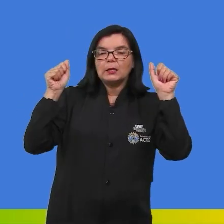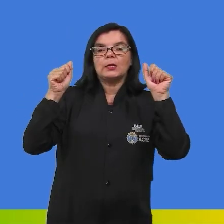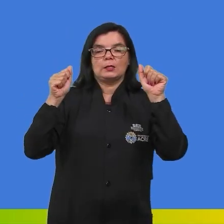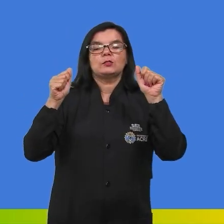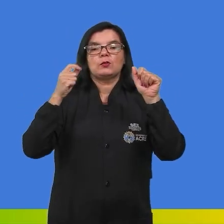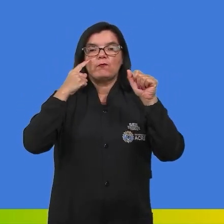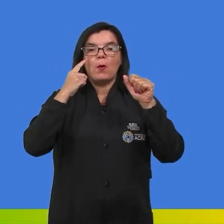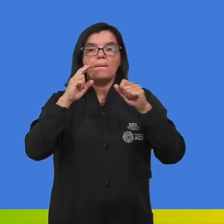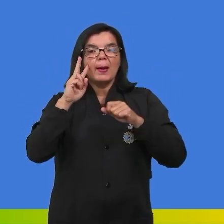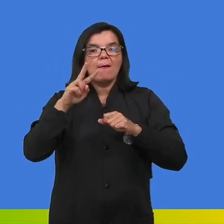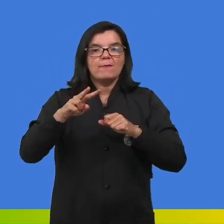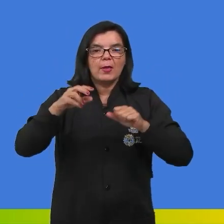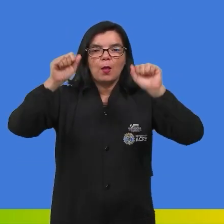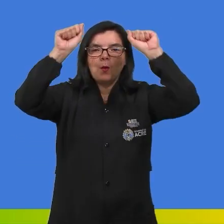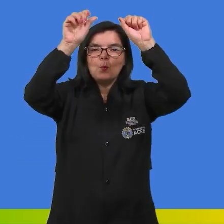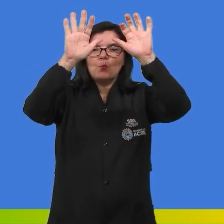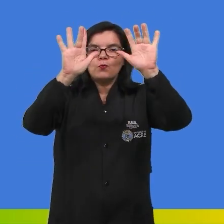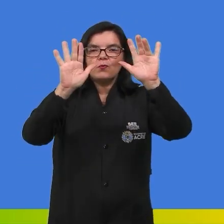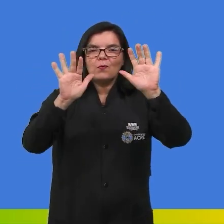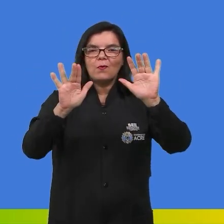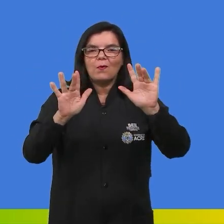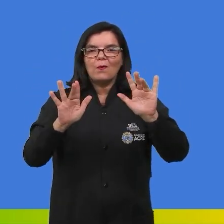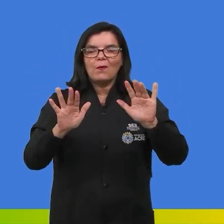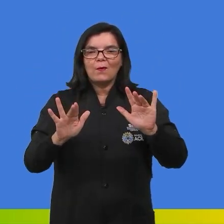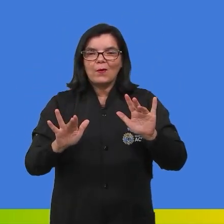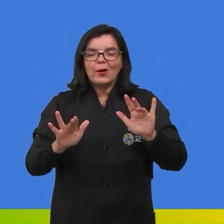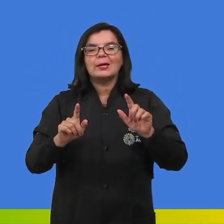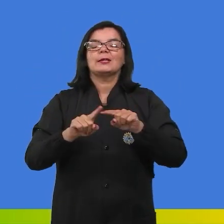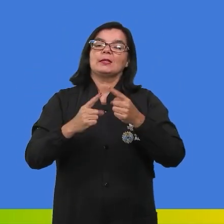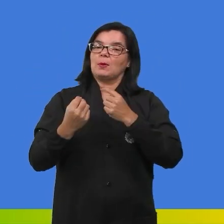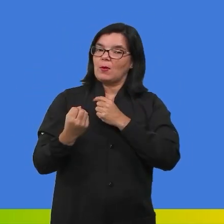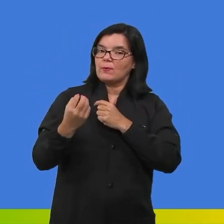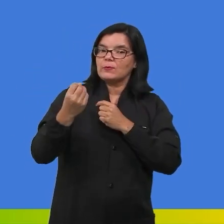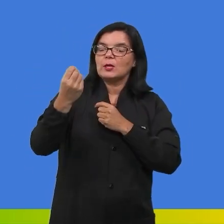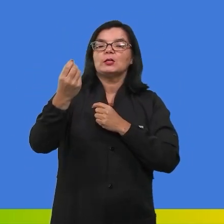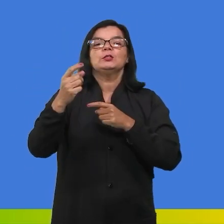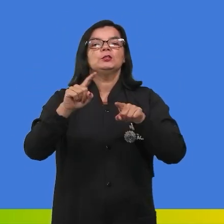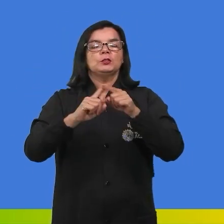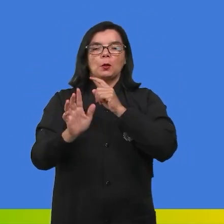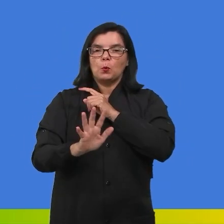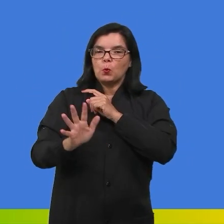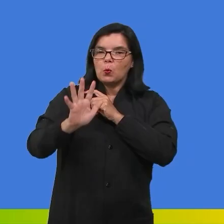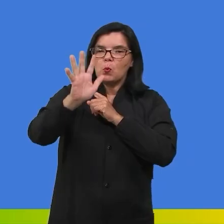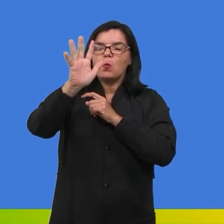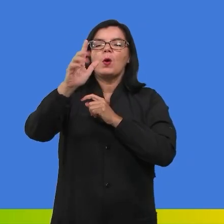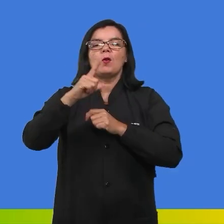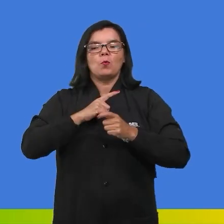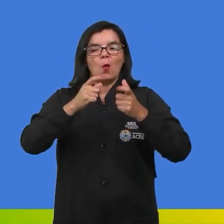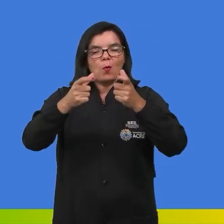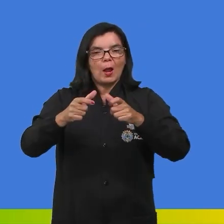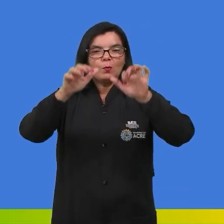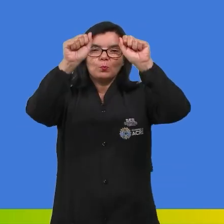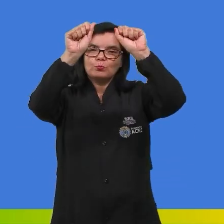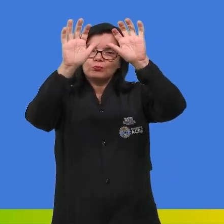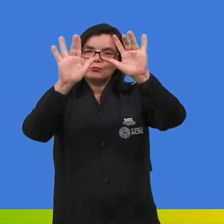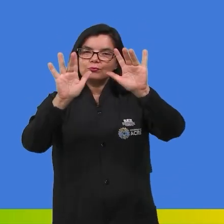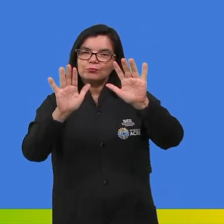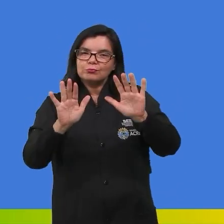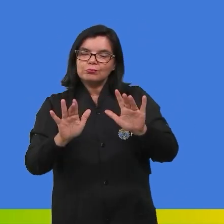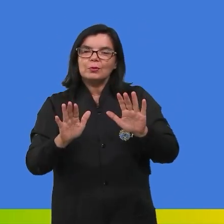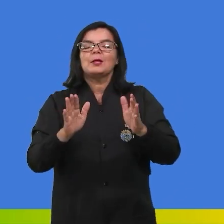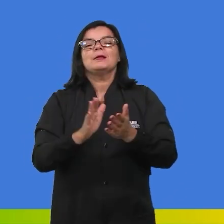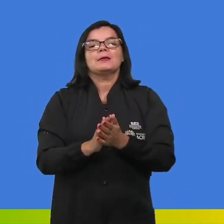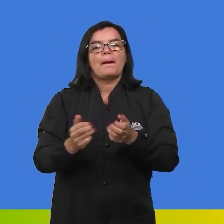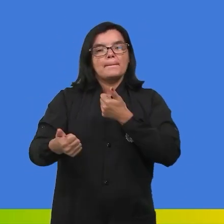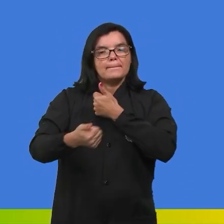para ver a neve, né? Que também é uma viagem que não é muito cara e é uma região que tem bastante neve, né? Que também fica ali nas